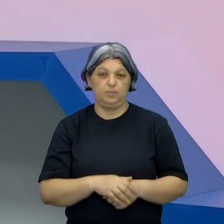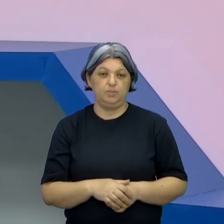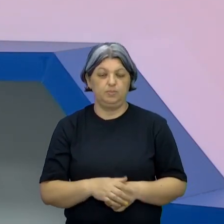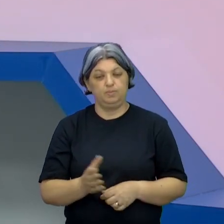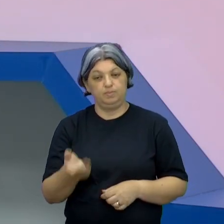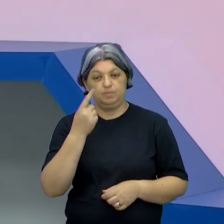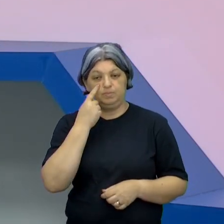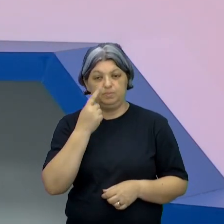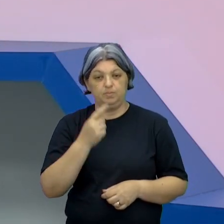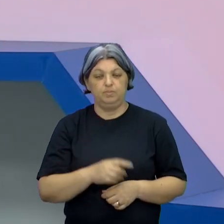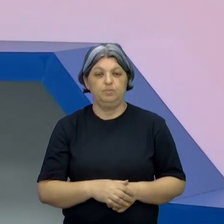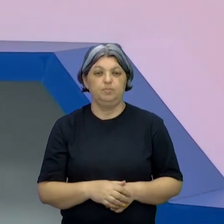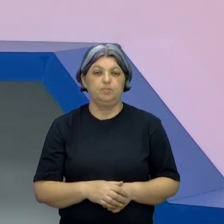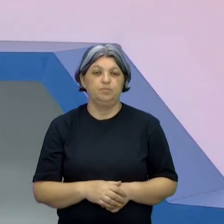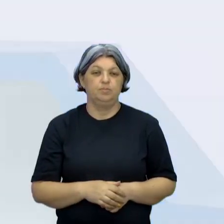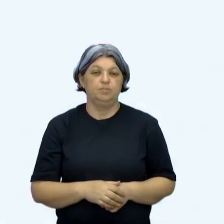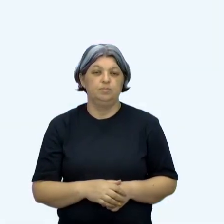vamos lá?